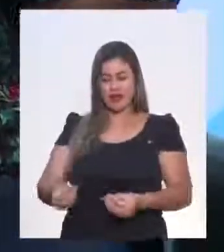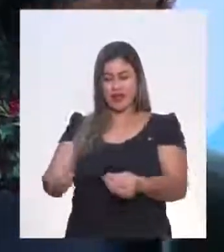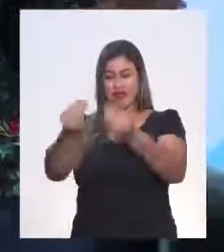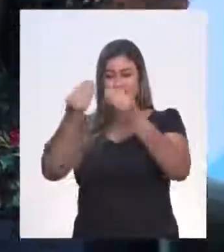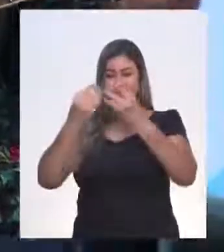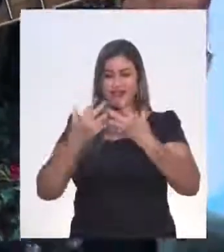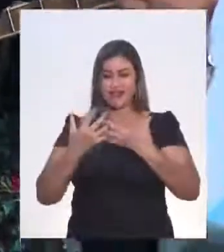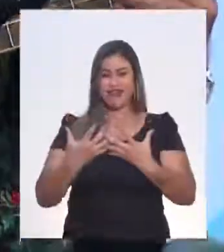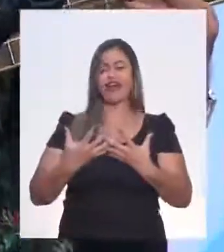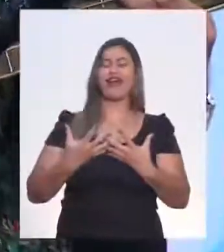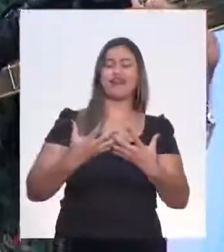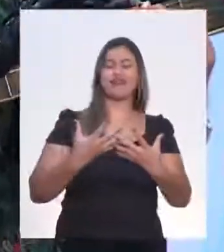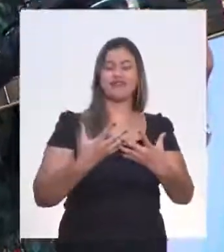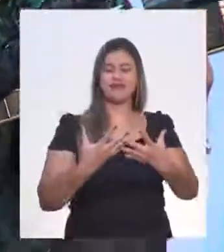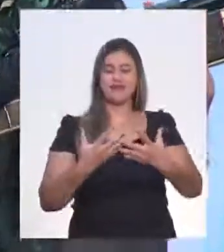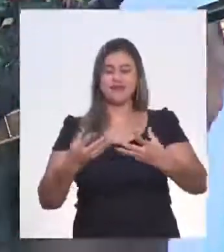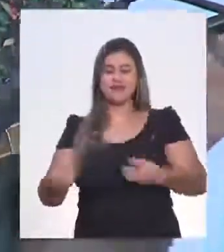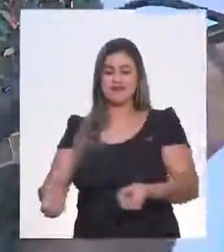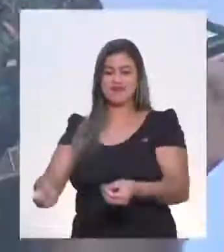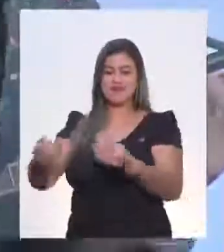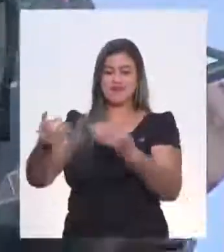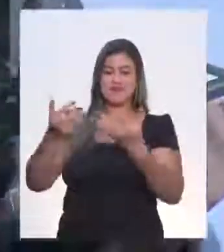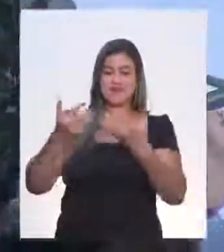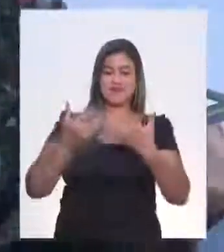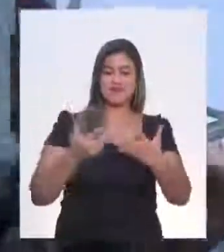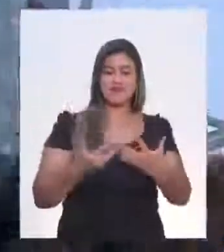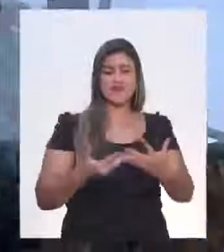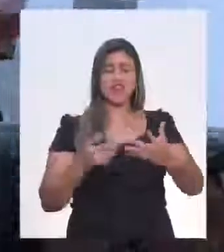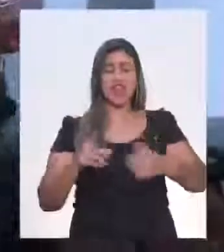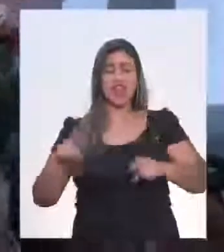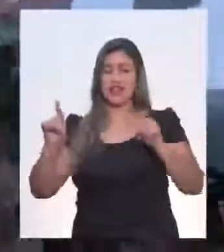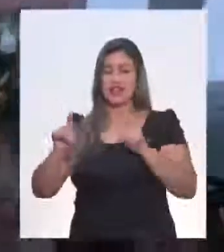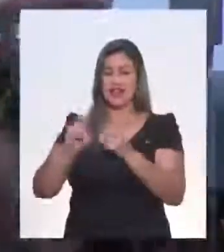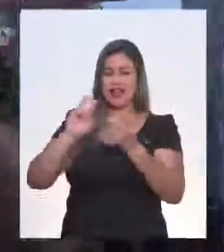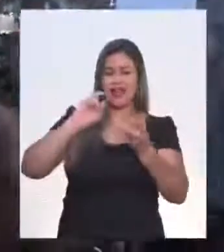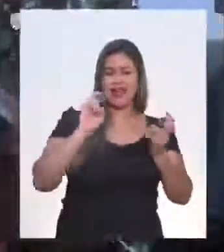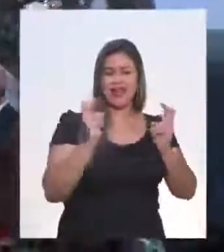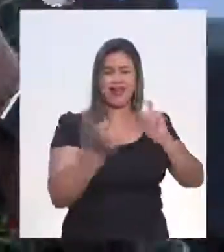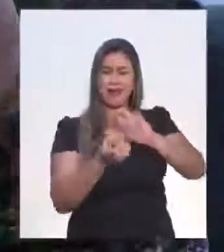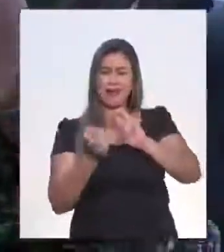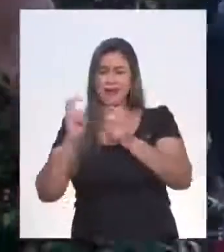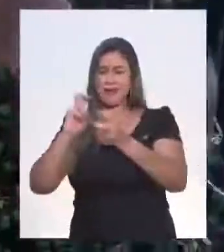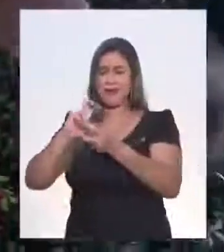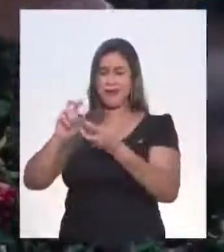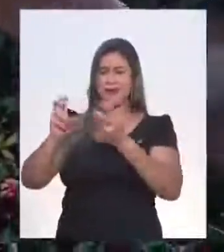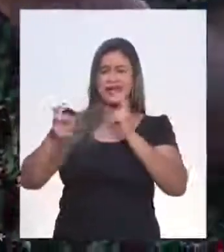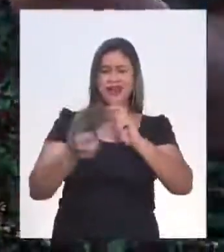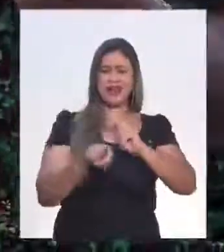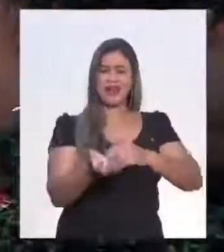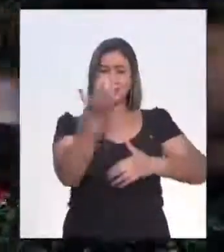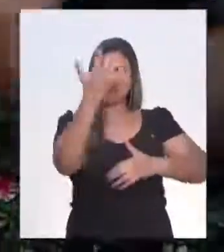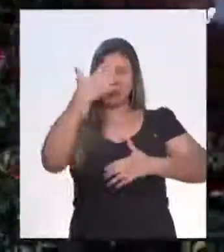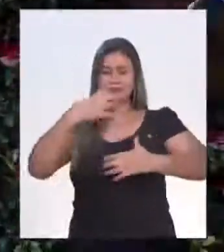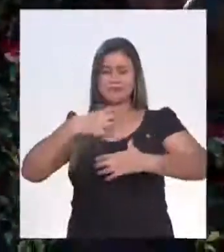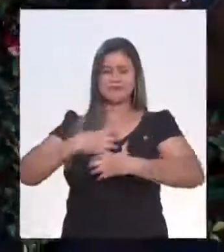para mim toda hora de toca capoeira no coração